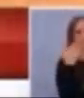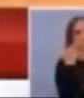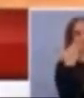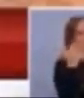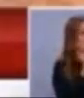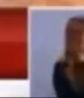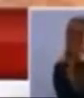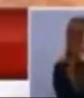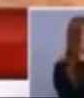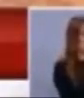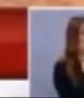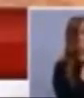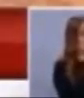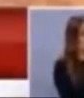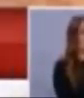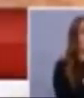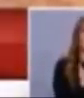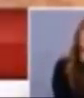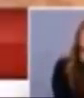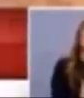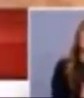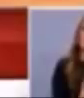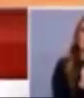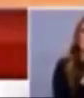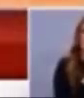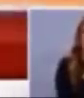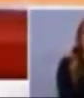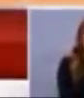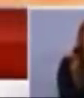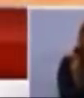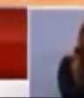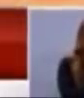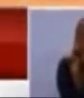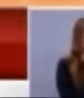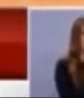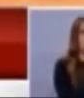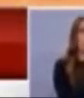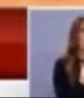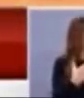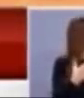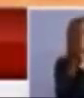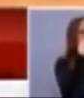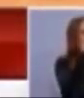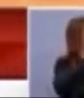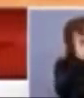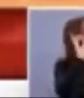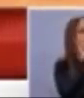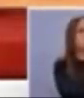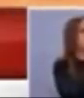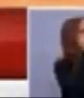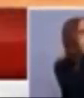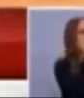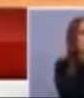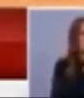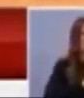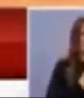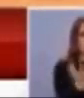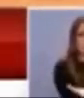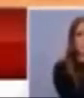atacando neste momento antónio simões talvez a maior glória do